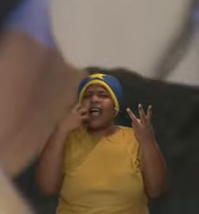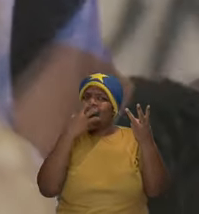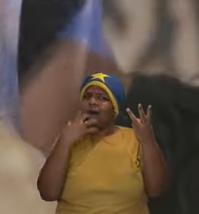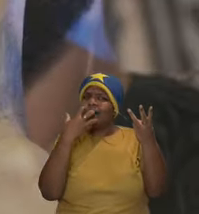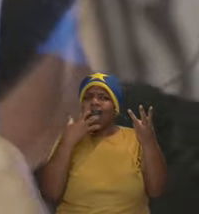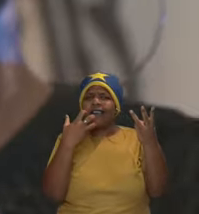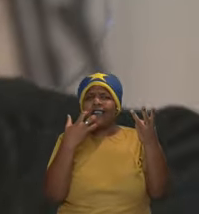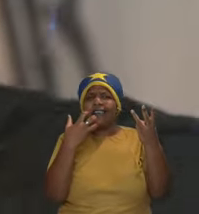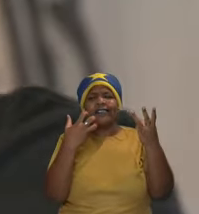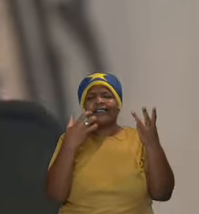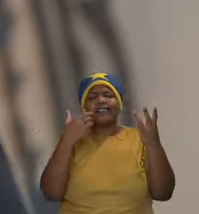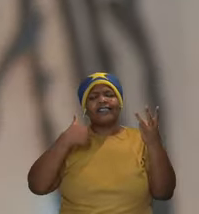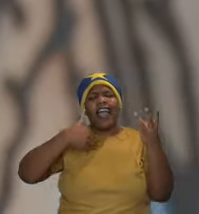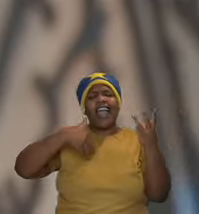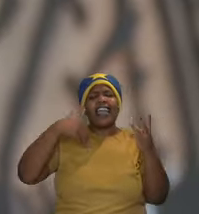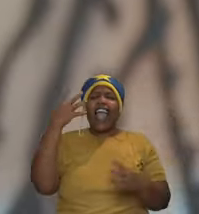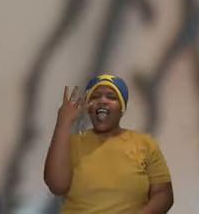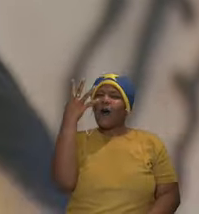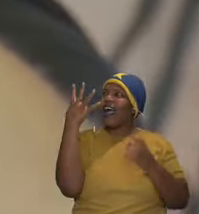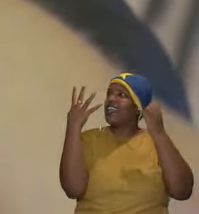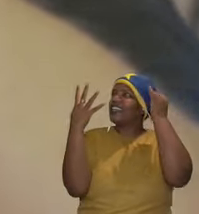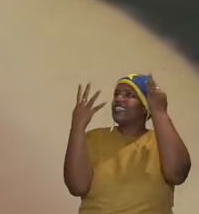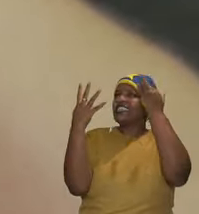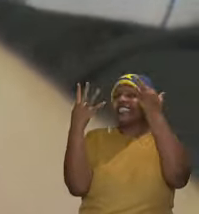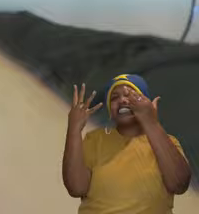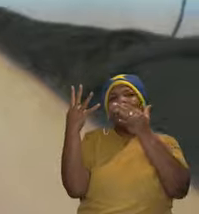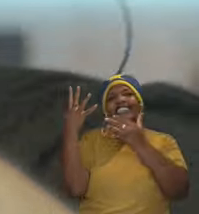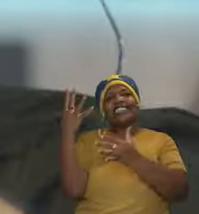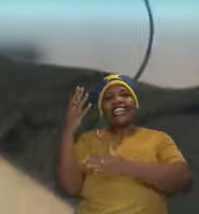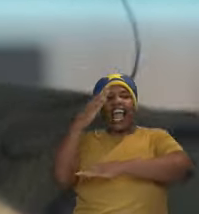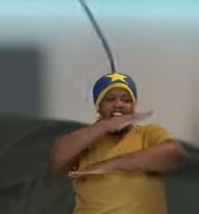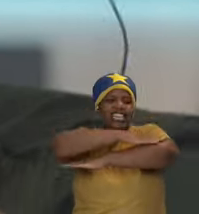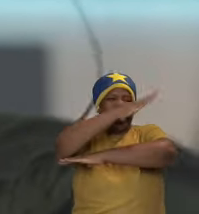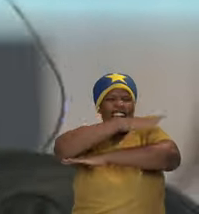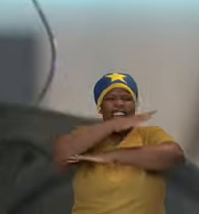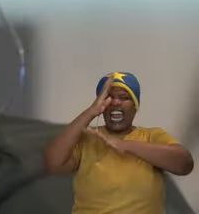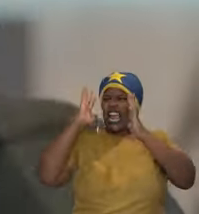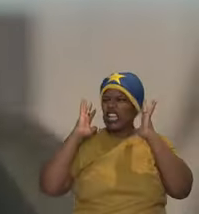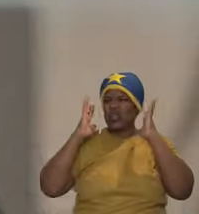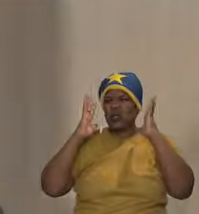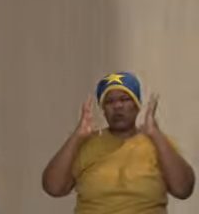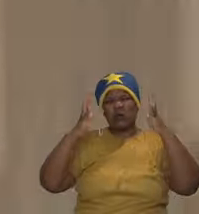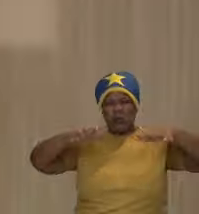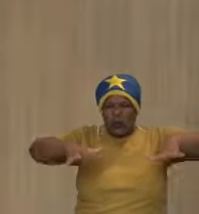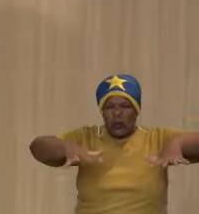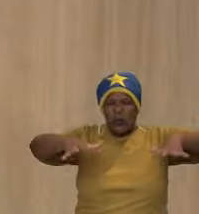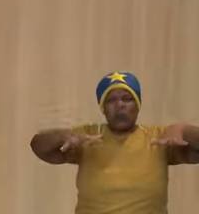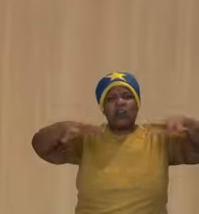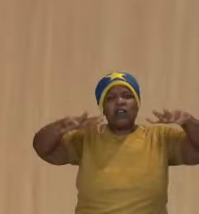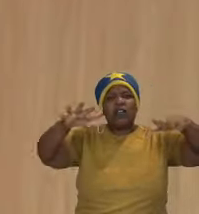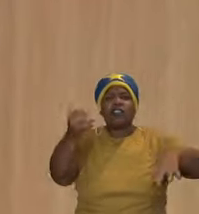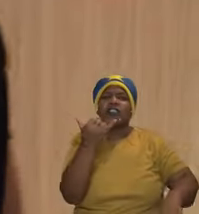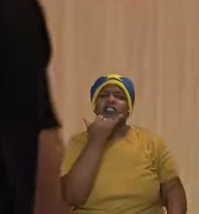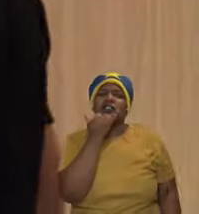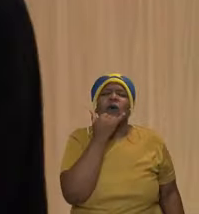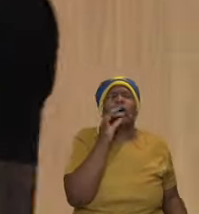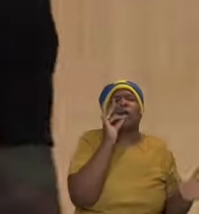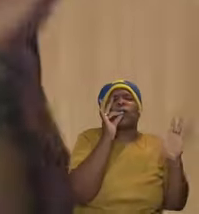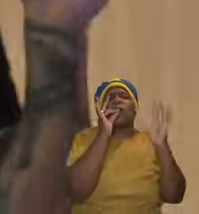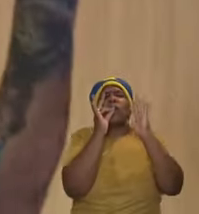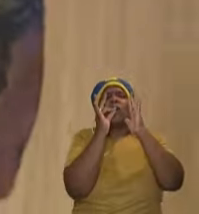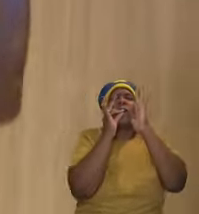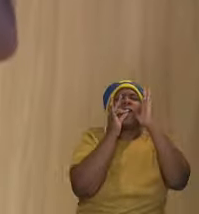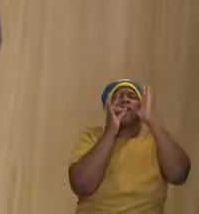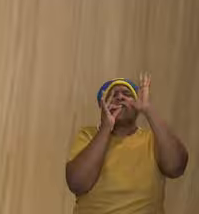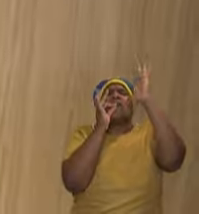som. Daqui pras 4 é luz e janela vai tremer na rua toda. Desculpe minha lomba,